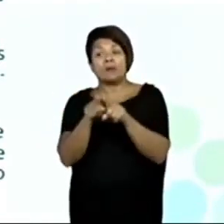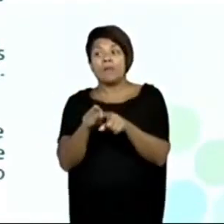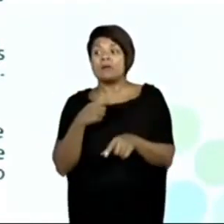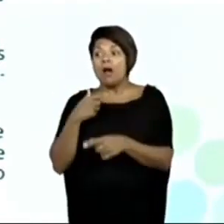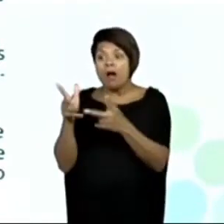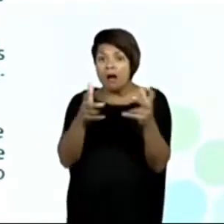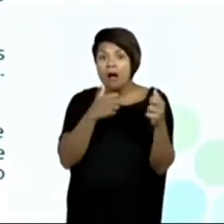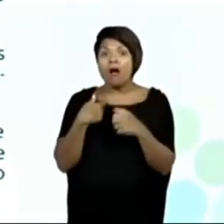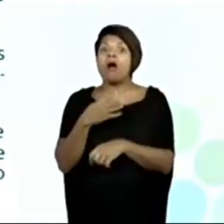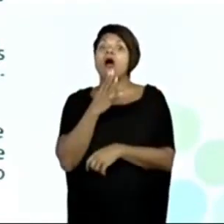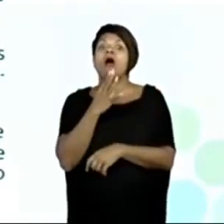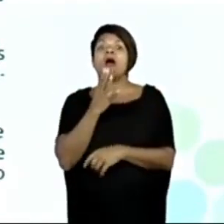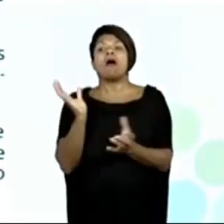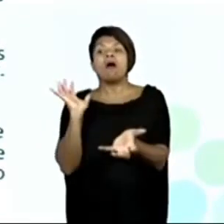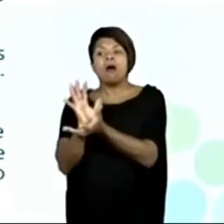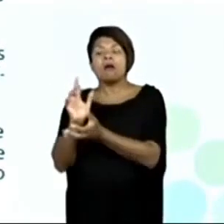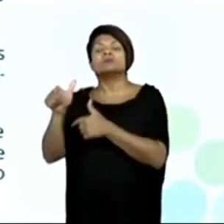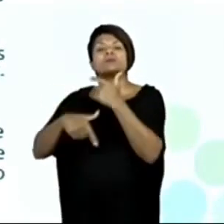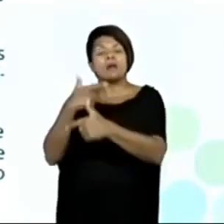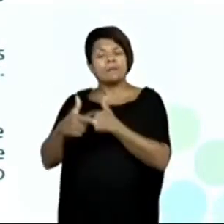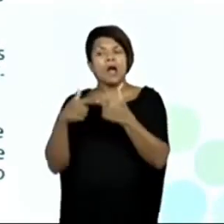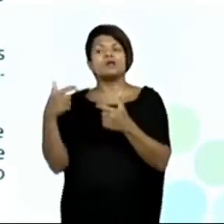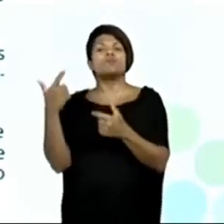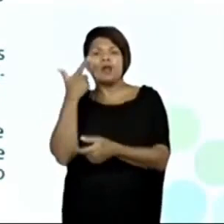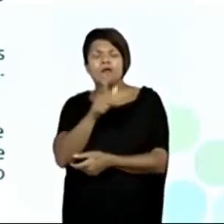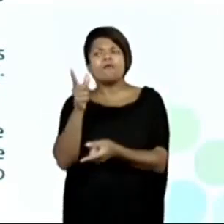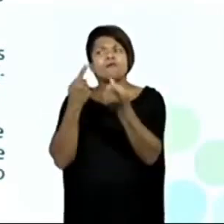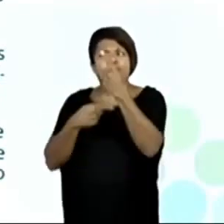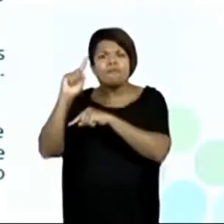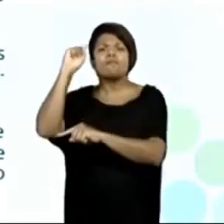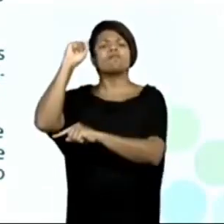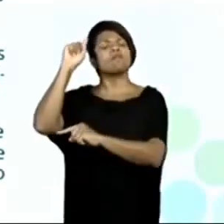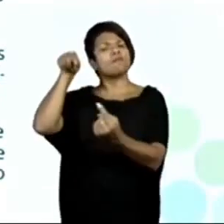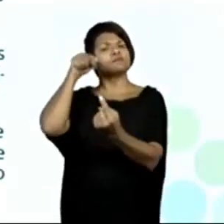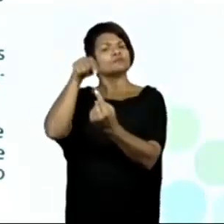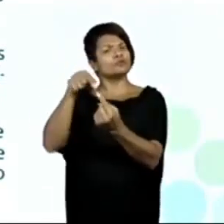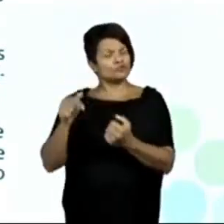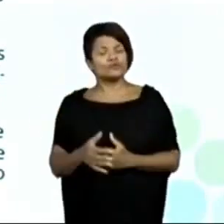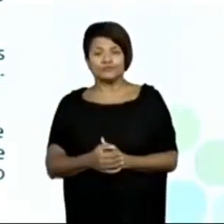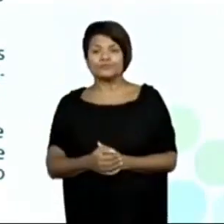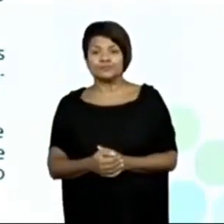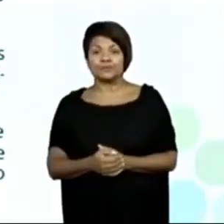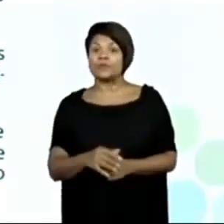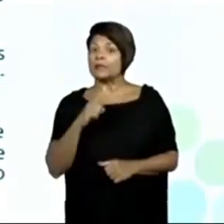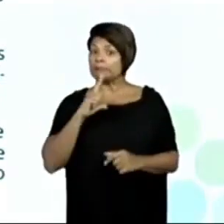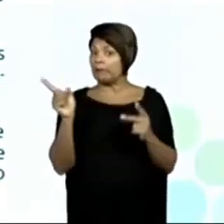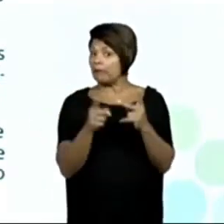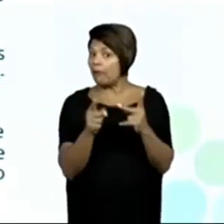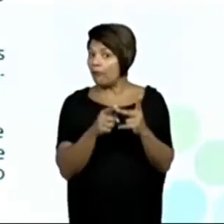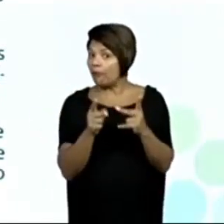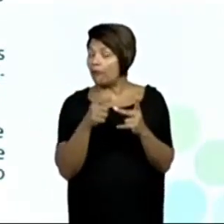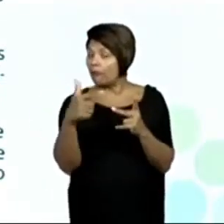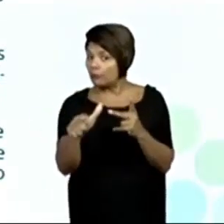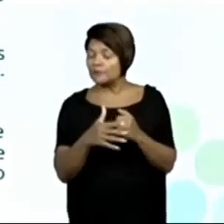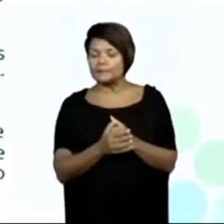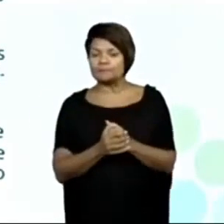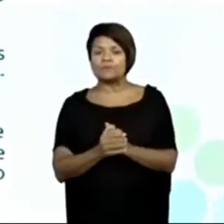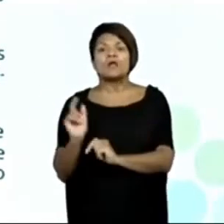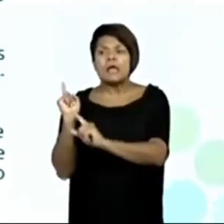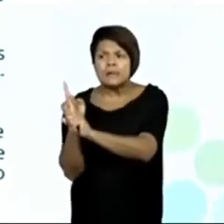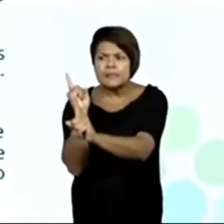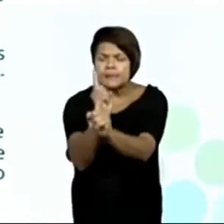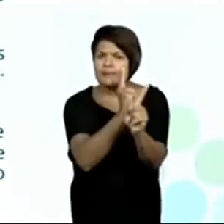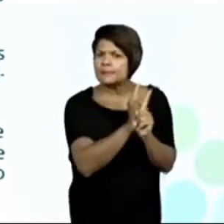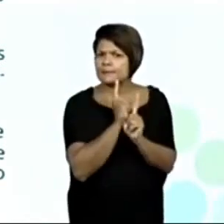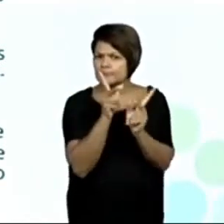do trabalho em equipe para o alcance de um objetivo comum. Temos mais, professora. Identificar